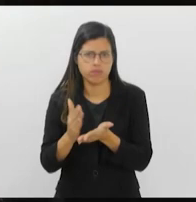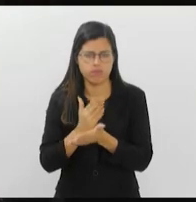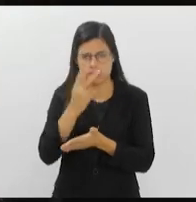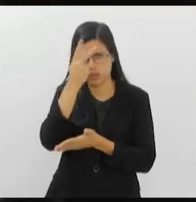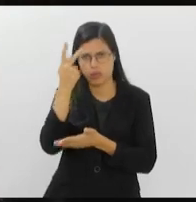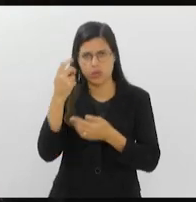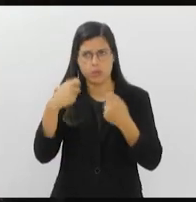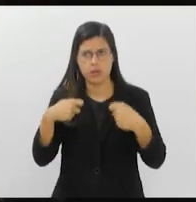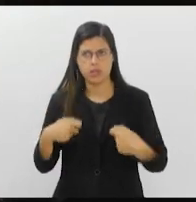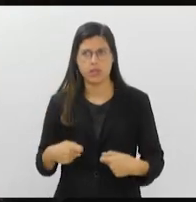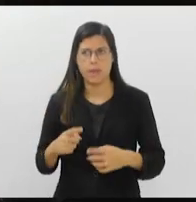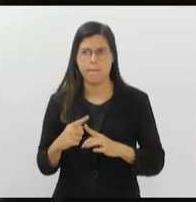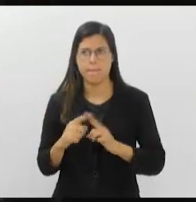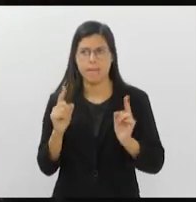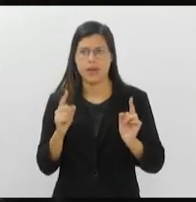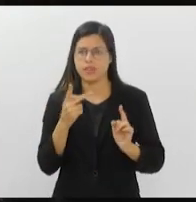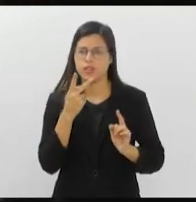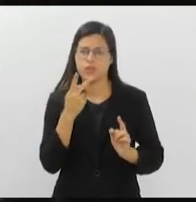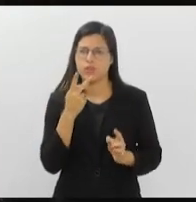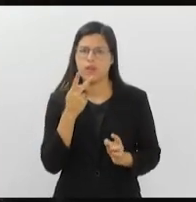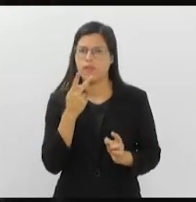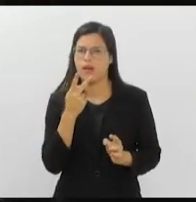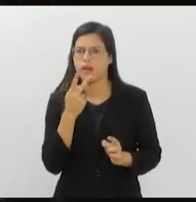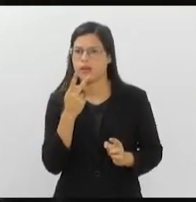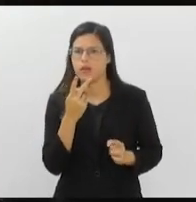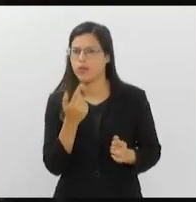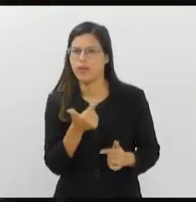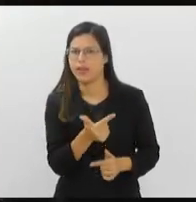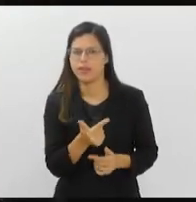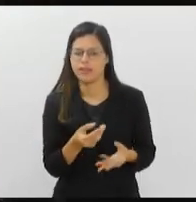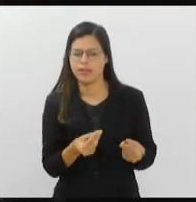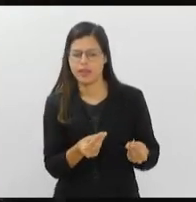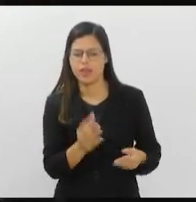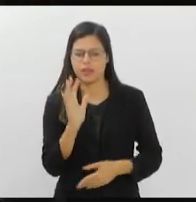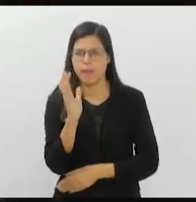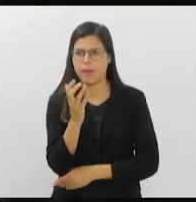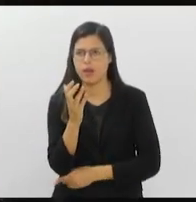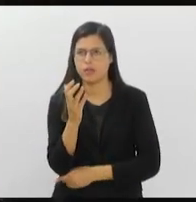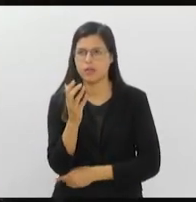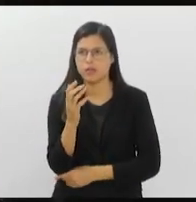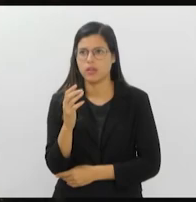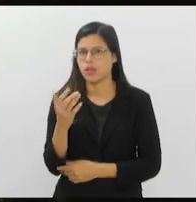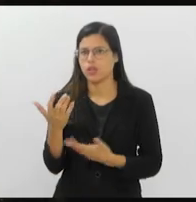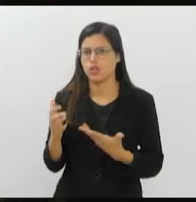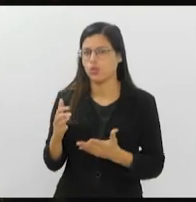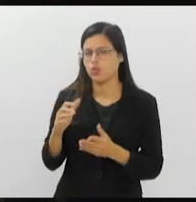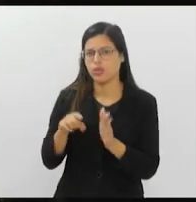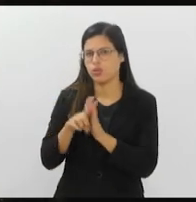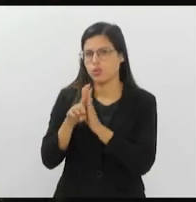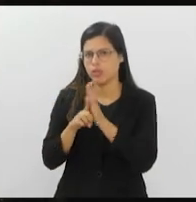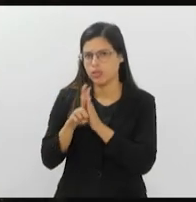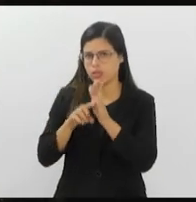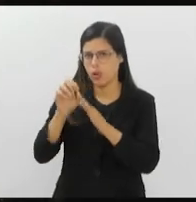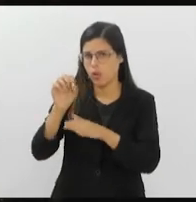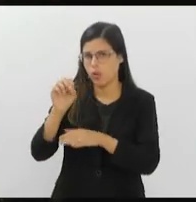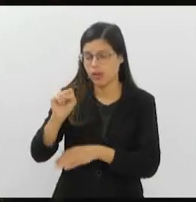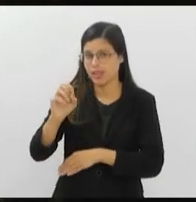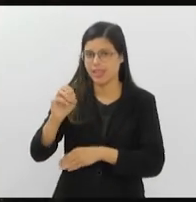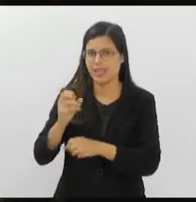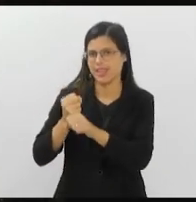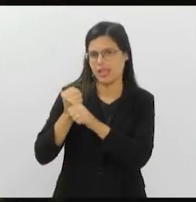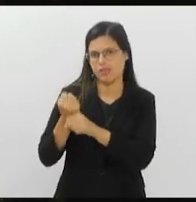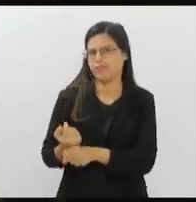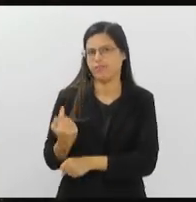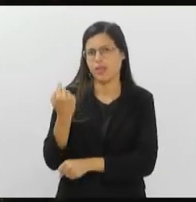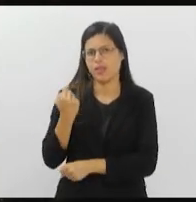mas a gente negar acesso às pessoas a uma planta que a gente se negou a estudar durante os últimos 80 anos, e que pode ajudar